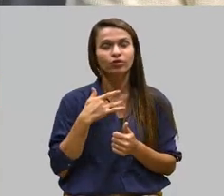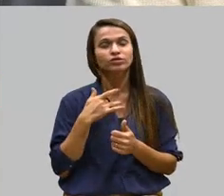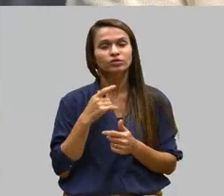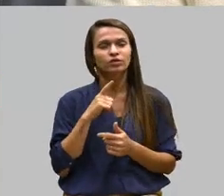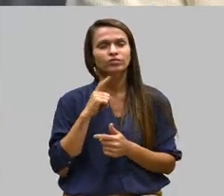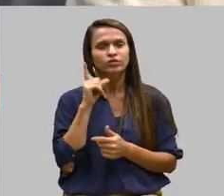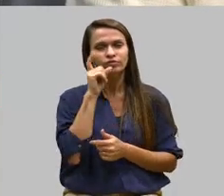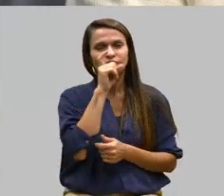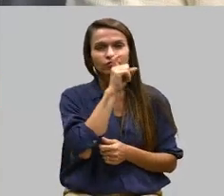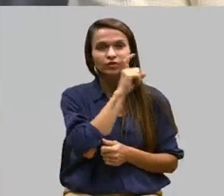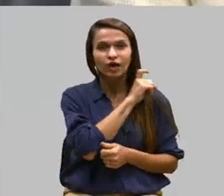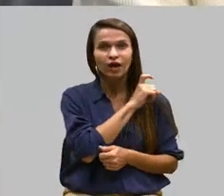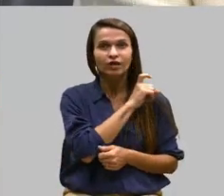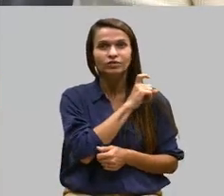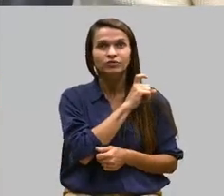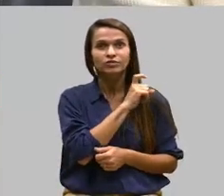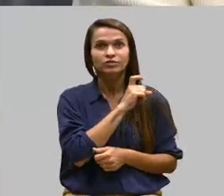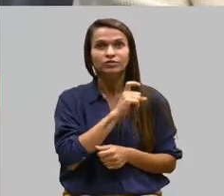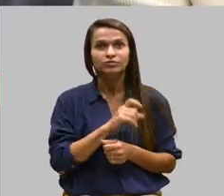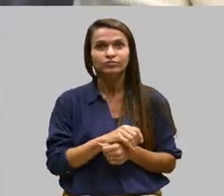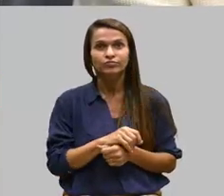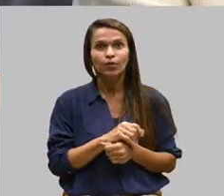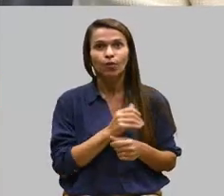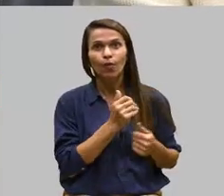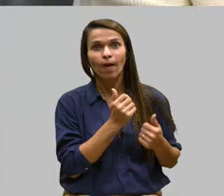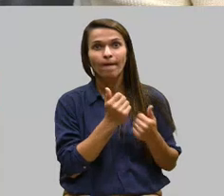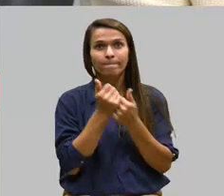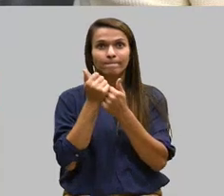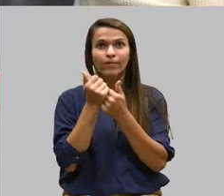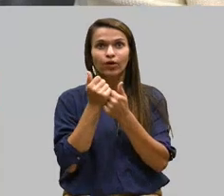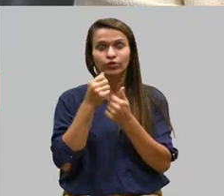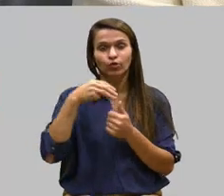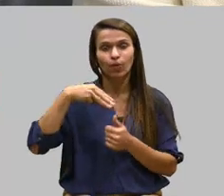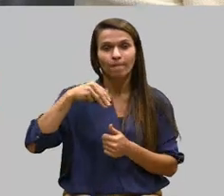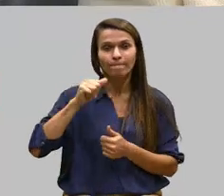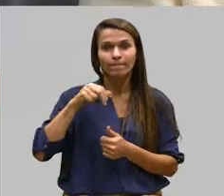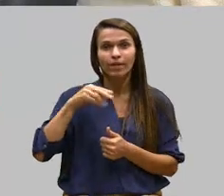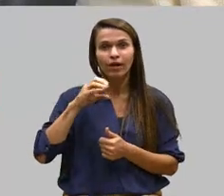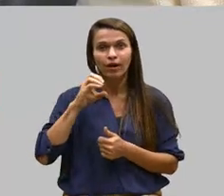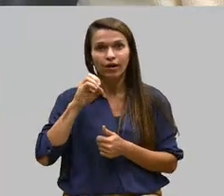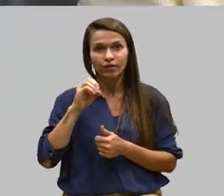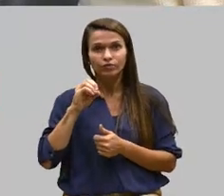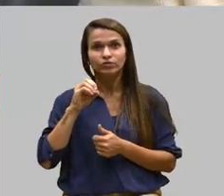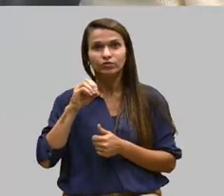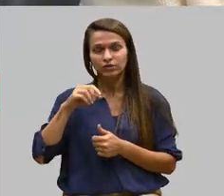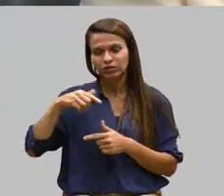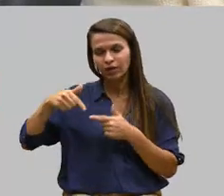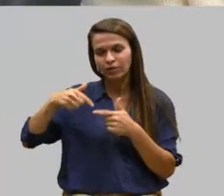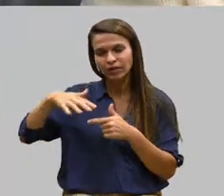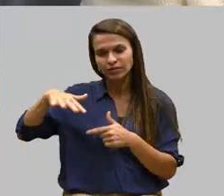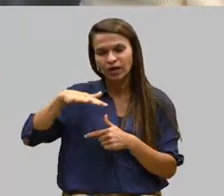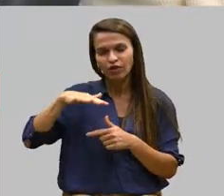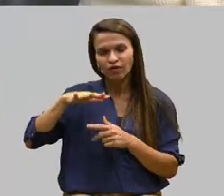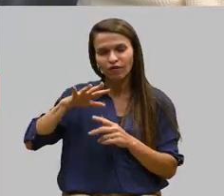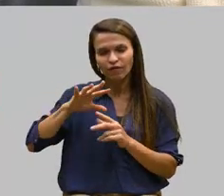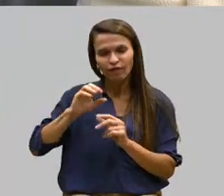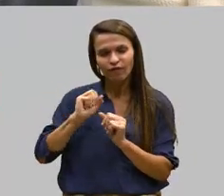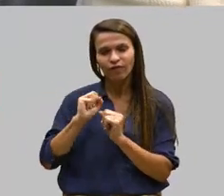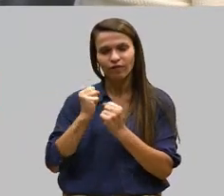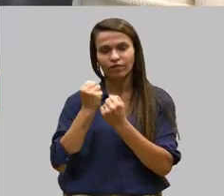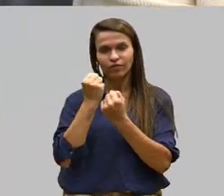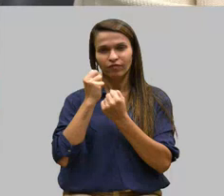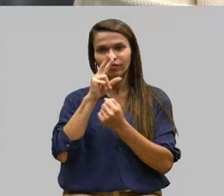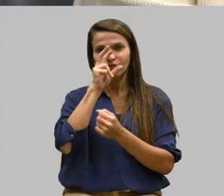muito grande e eu gostaria de ter com apoio do Mano Brown Não sei se você trabalha nessa área no fortalecimento dos programas